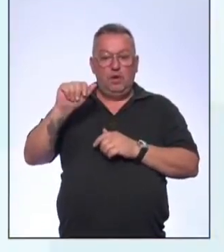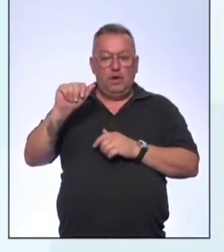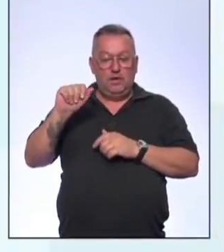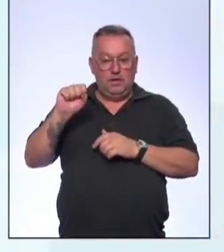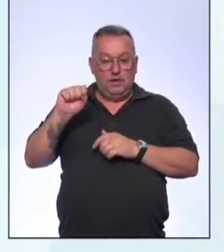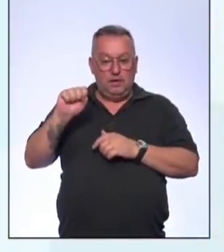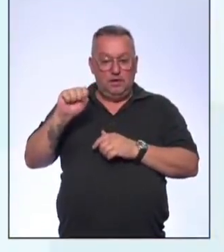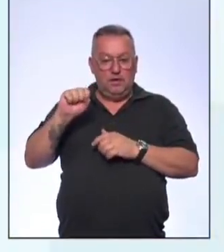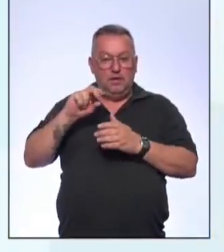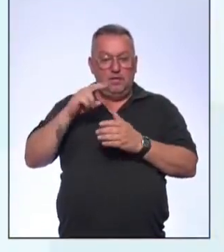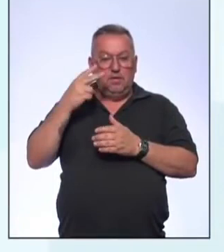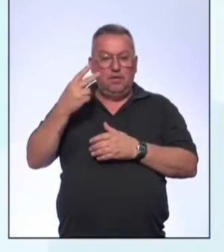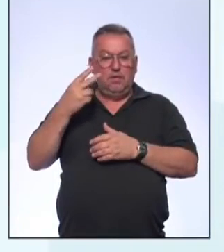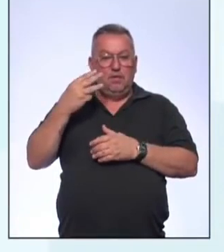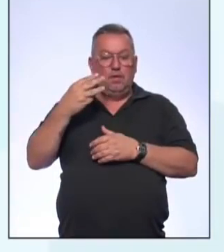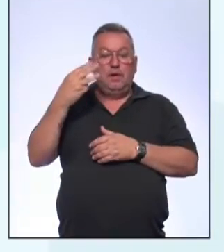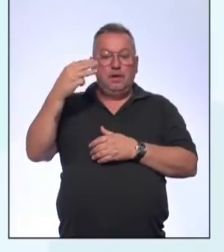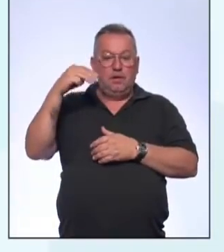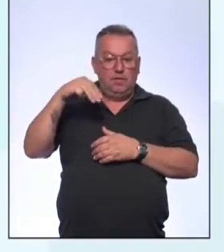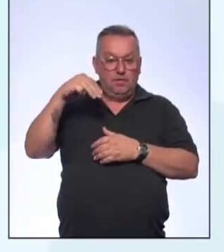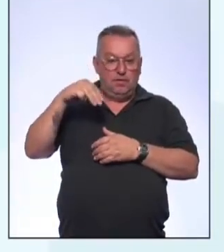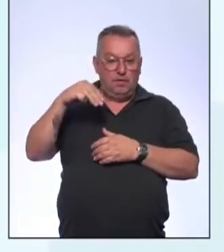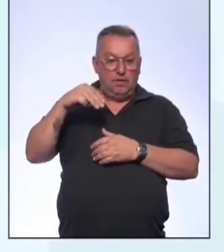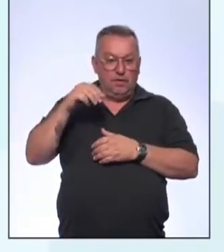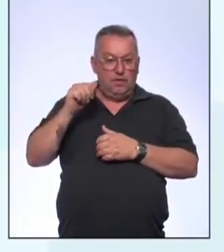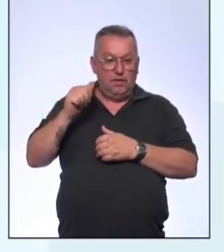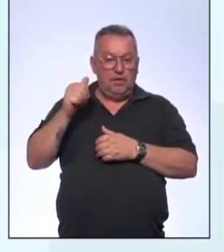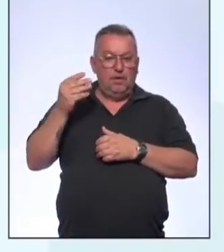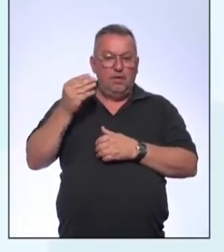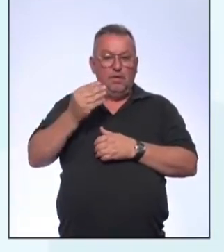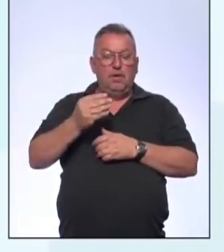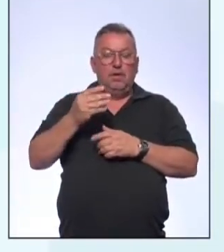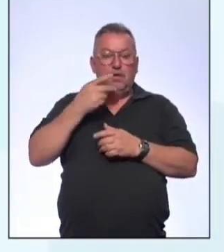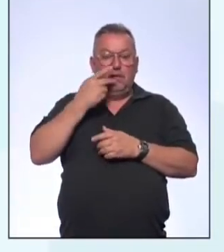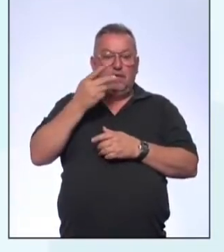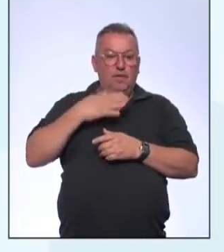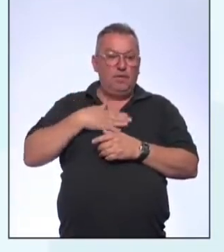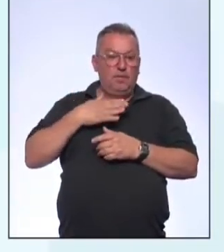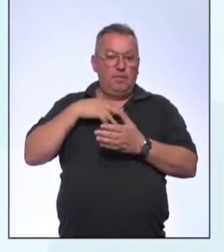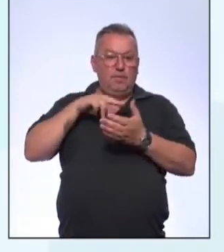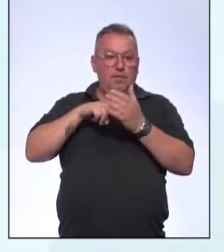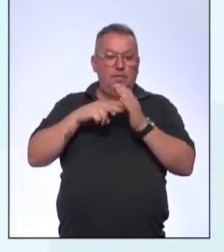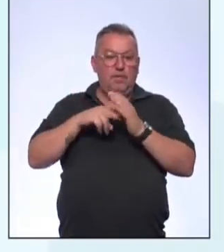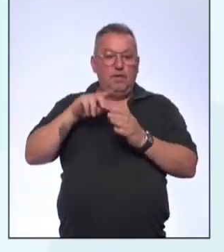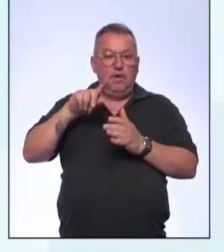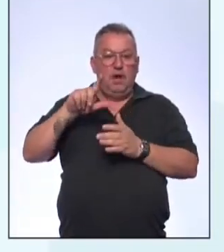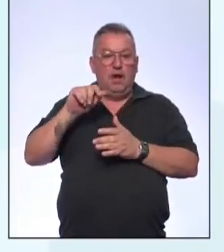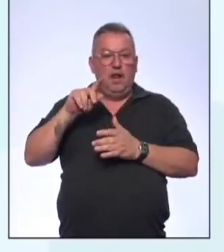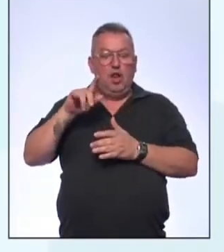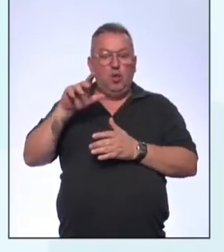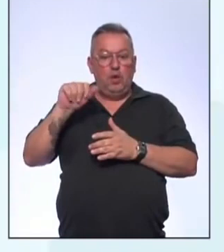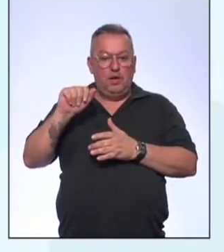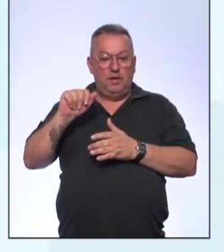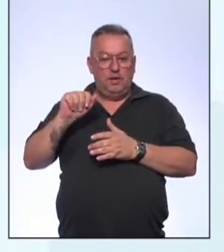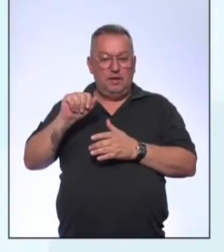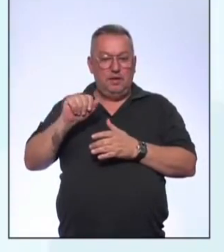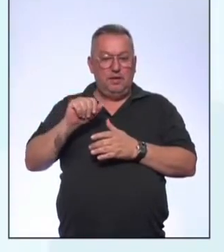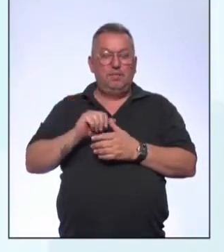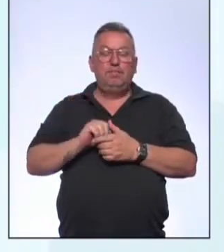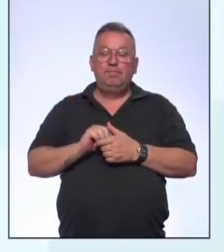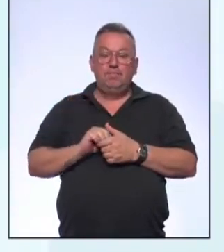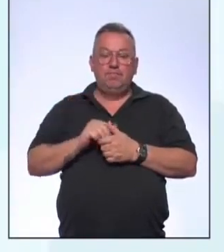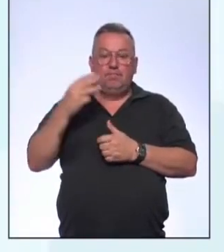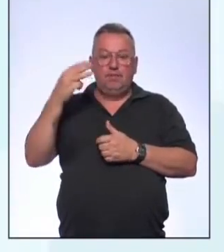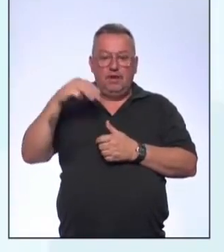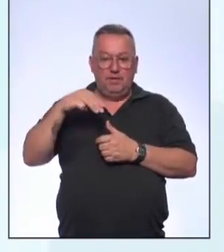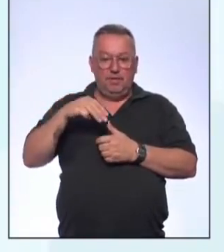minutinhos, acho que pode ser 3 minutinhos, tá? Eu quero que vocês falem para mim o seguinte: o que são glândulas?